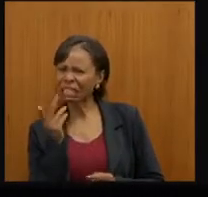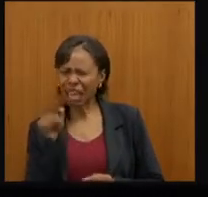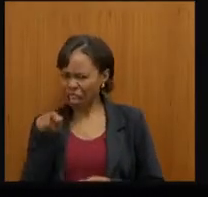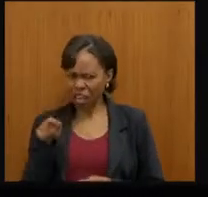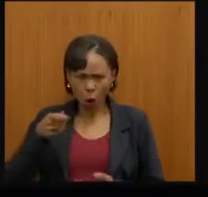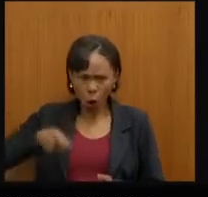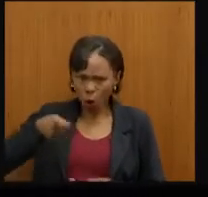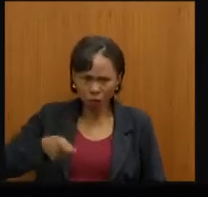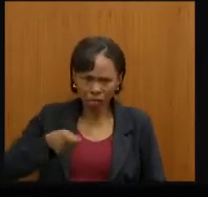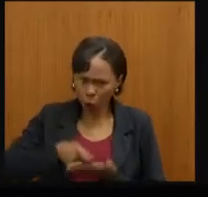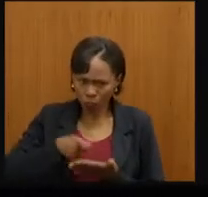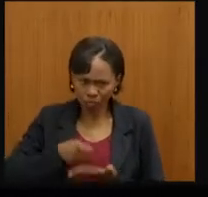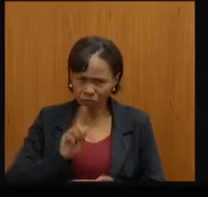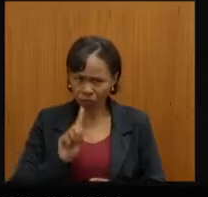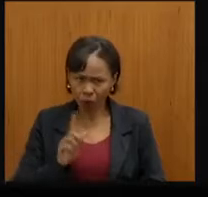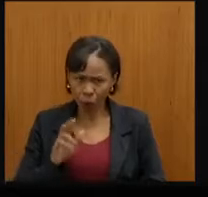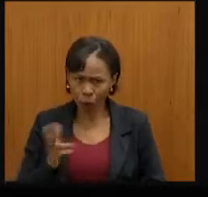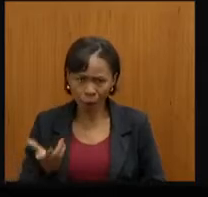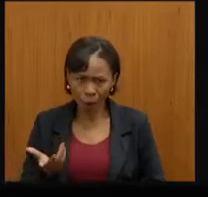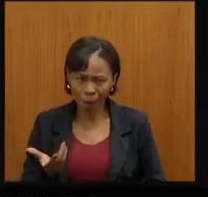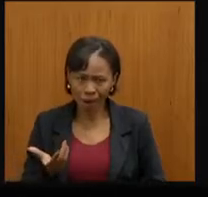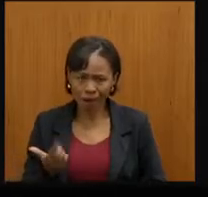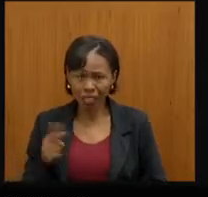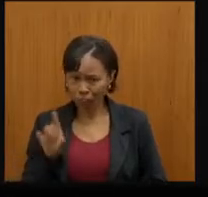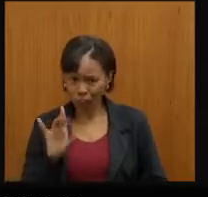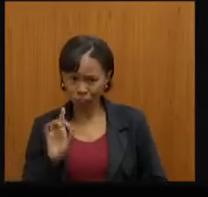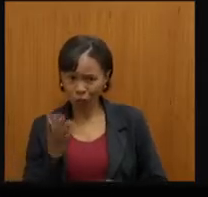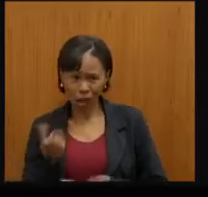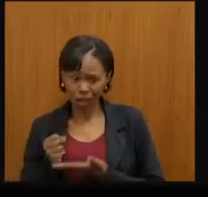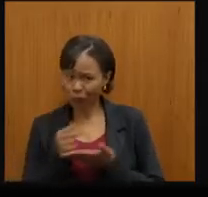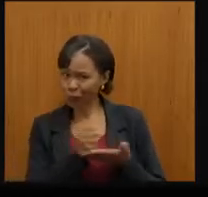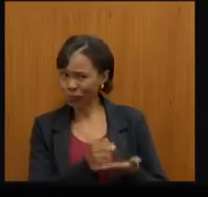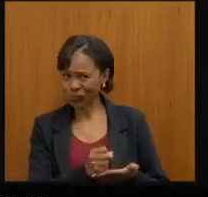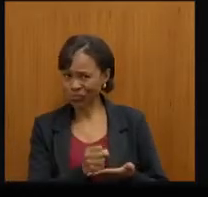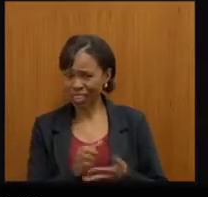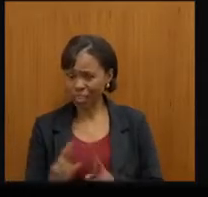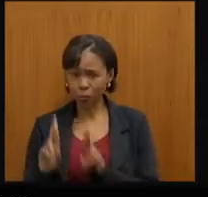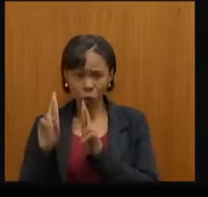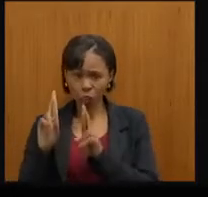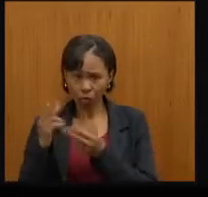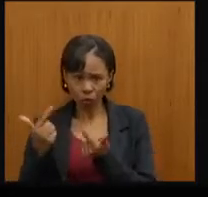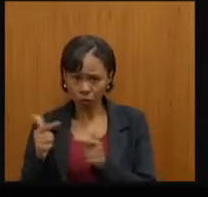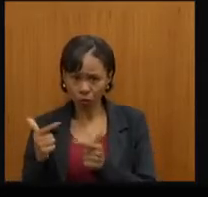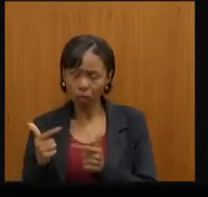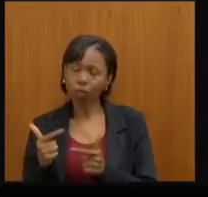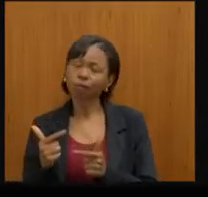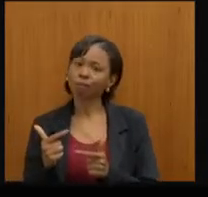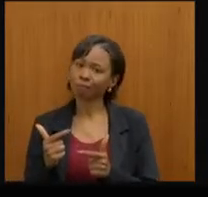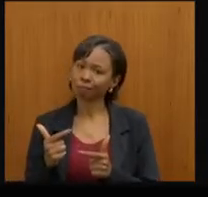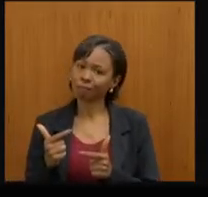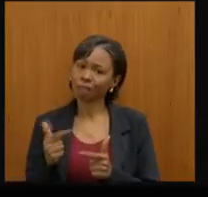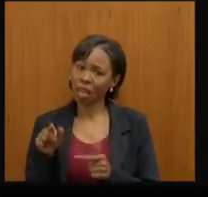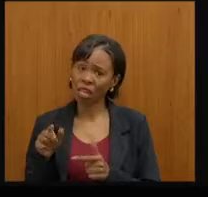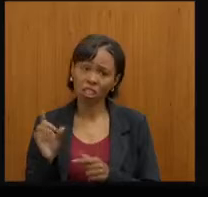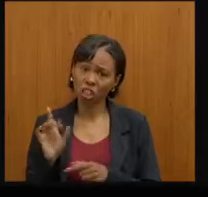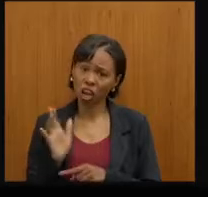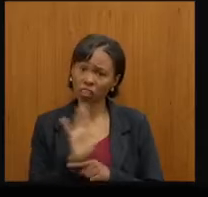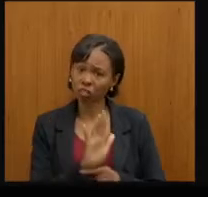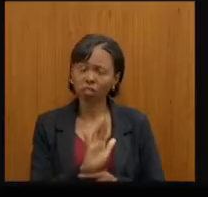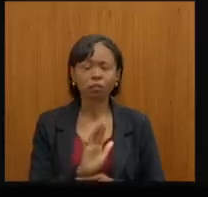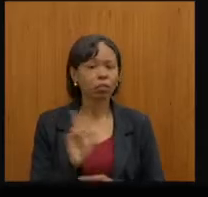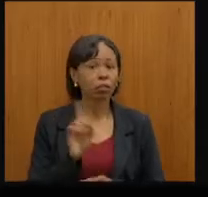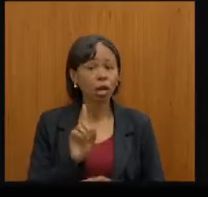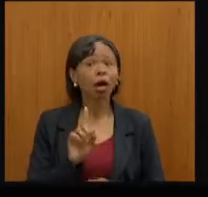obrigação e o resultando Não é obrigação minha não é da minha responsabilidade mas eu vou te dar uma porta e não é